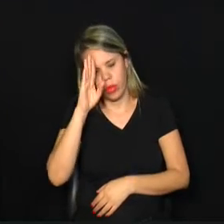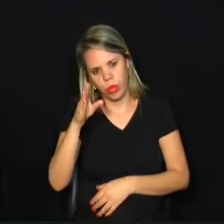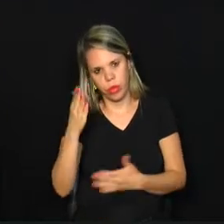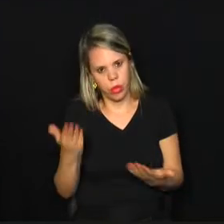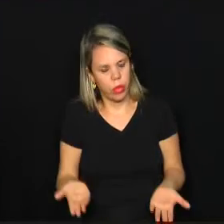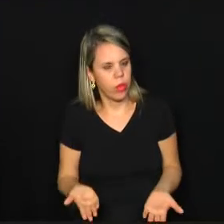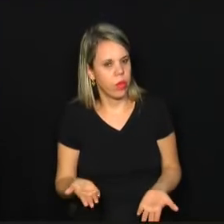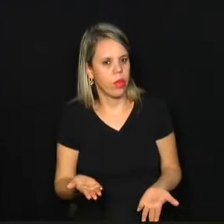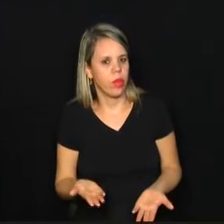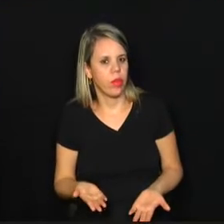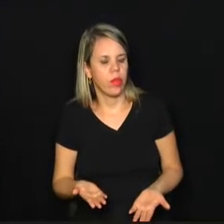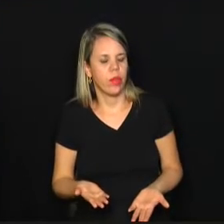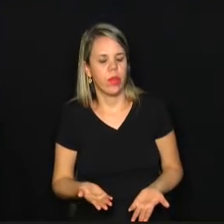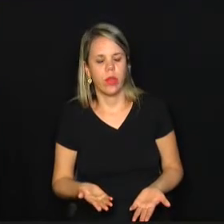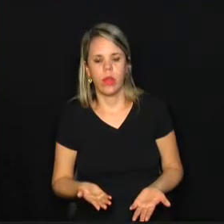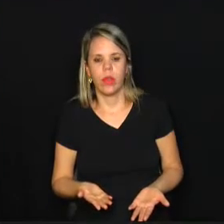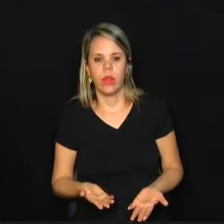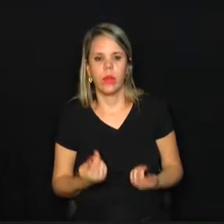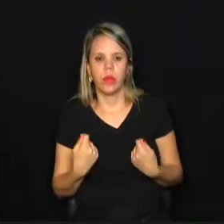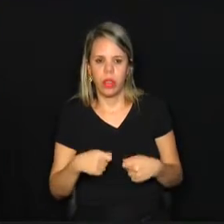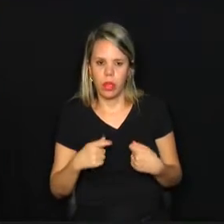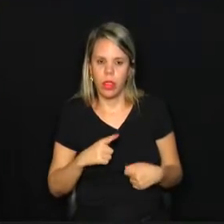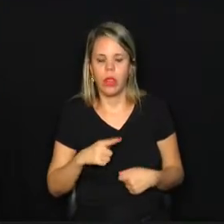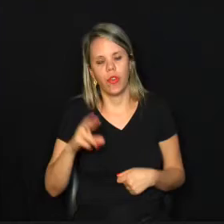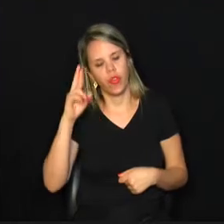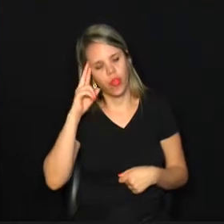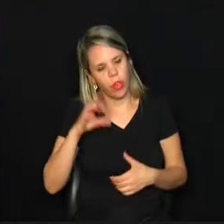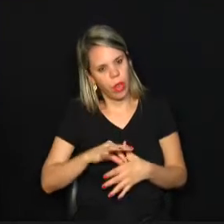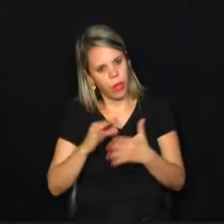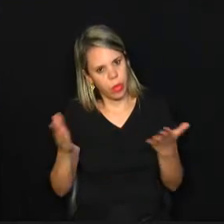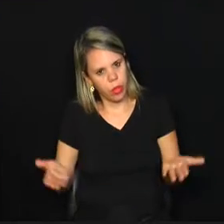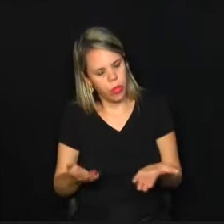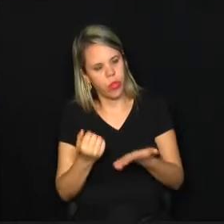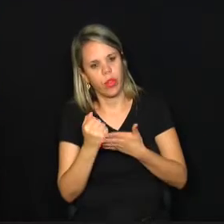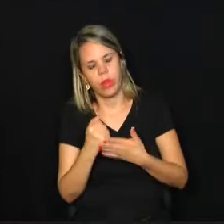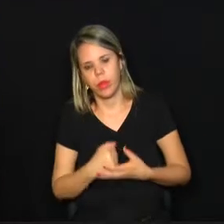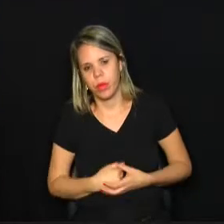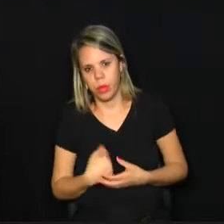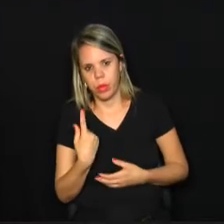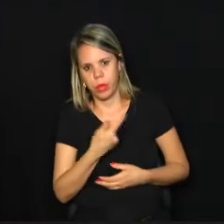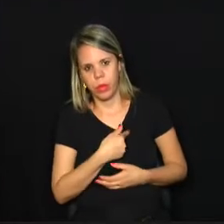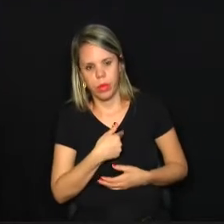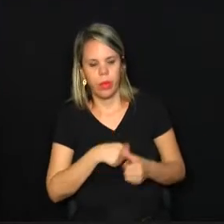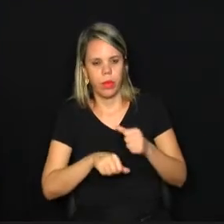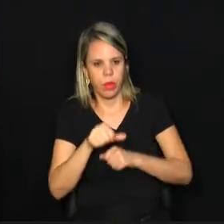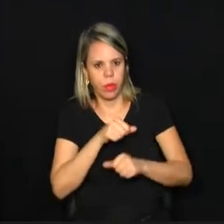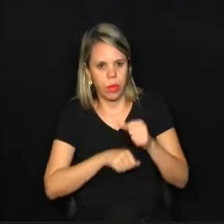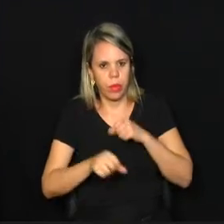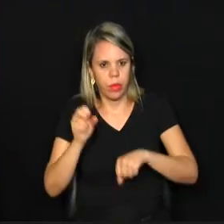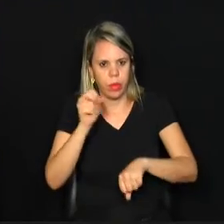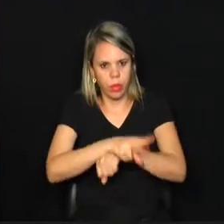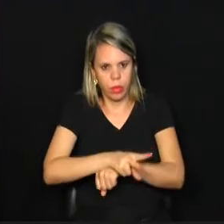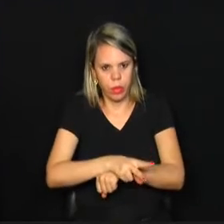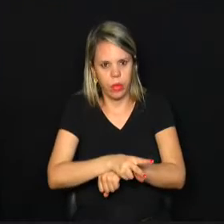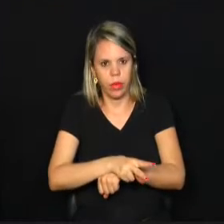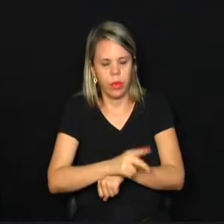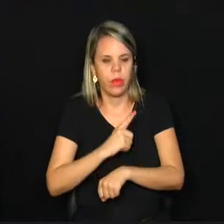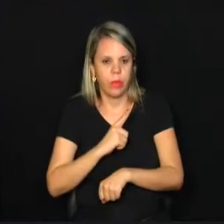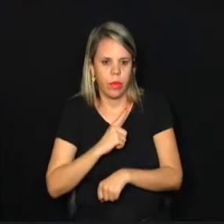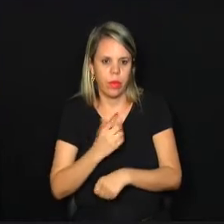Sem sargento, nenhuma tropa anda. Então, a gente precisa das chefias. Nós convertemos os cargos em comissão que a gente